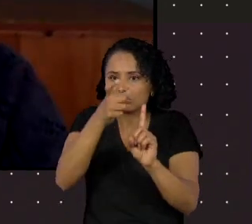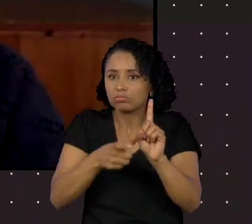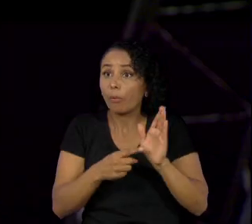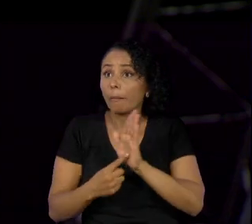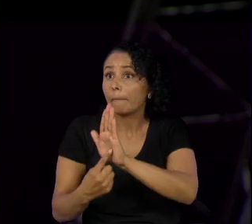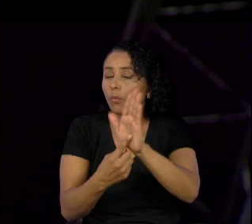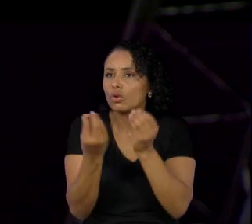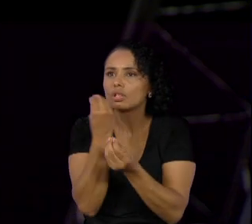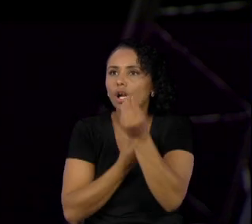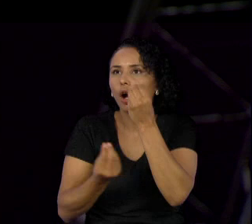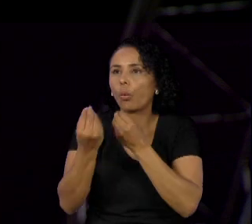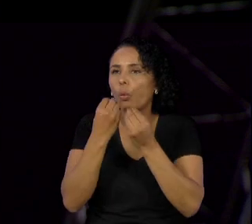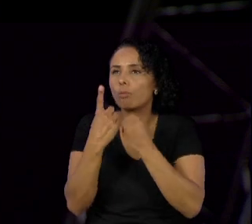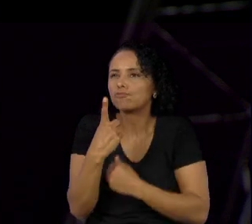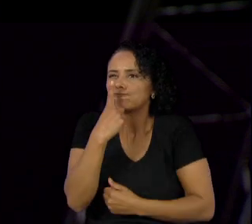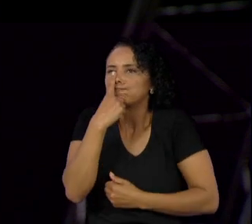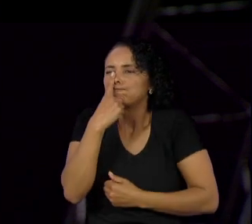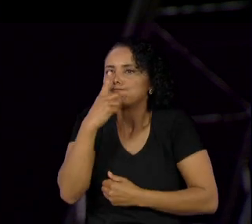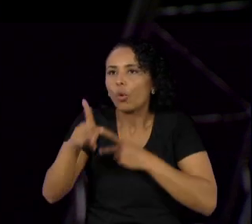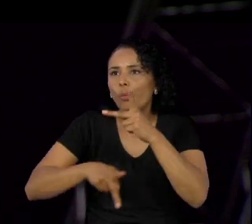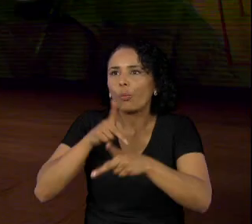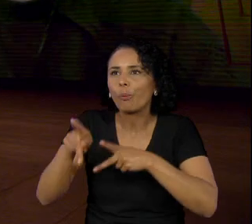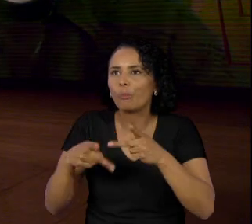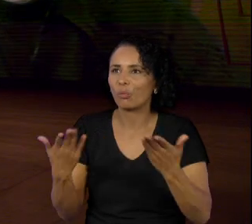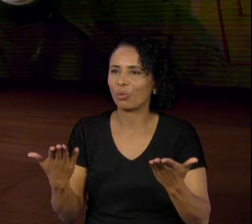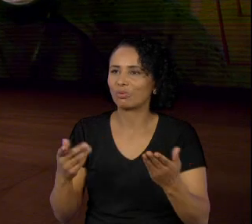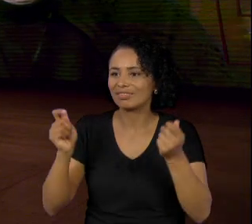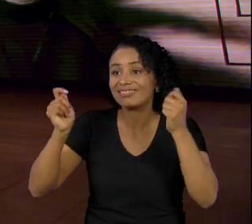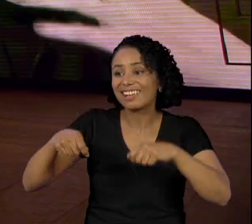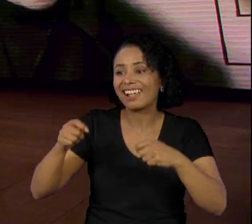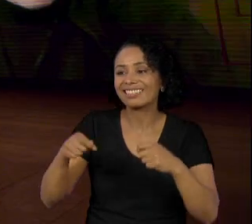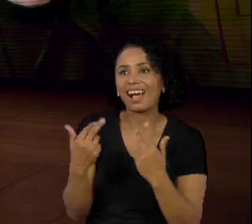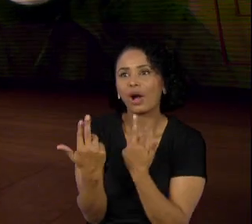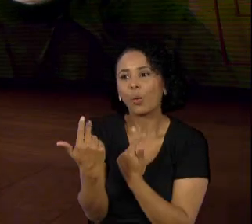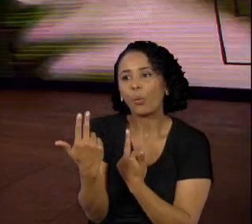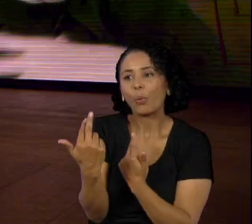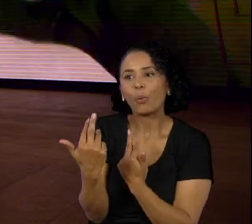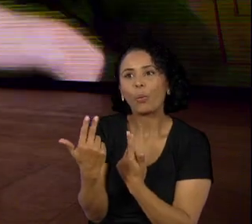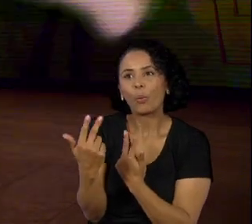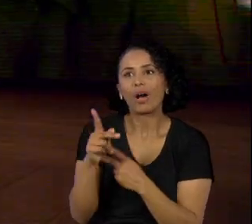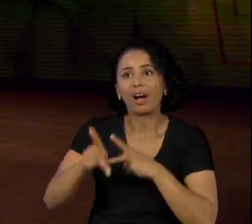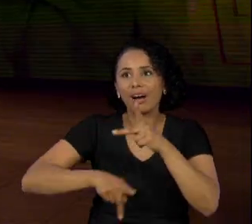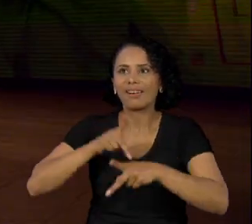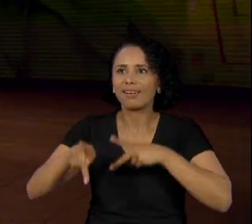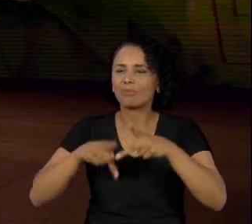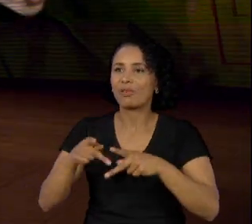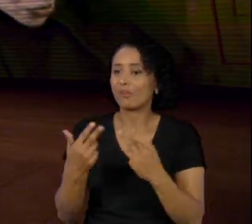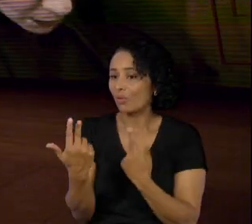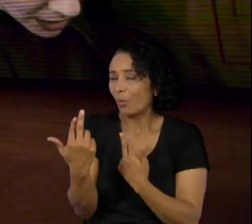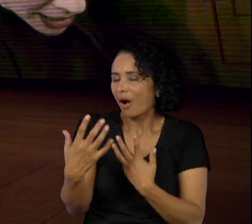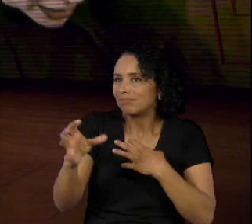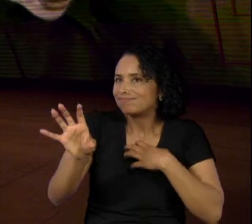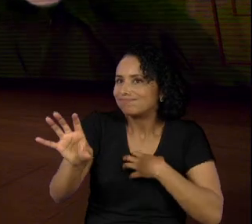aproximar também deles e dizer que eles não estão sozinhos, né? A gente representar essa quantidade de